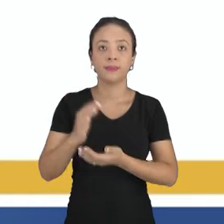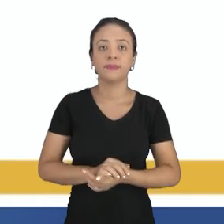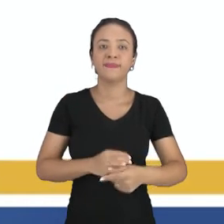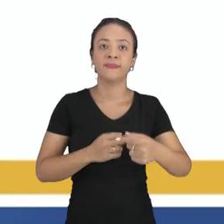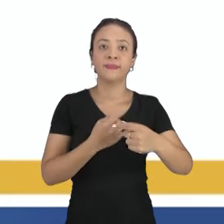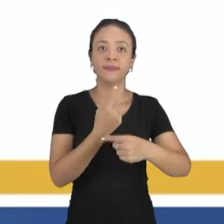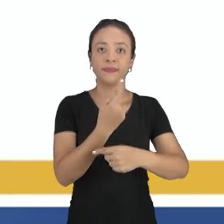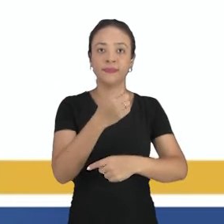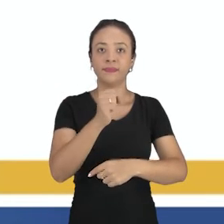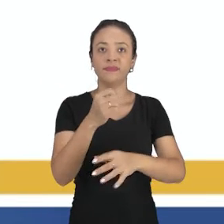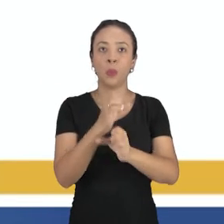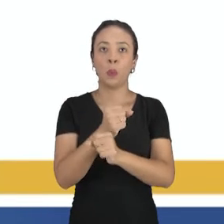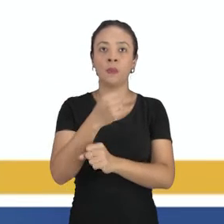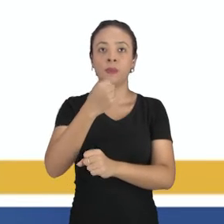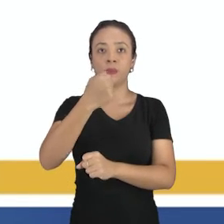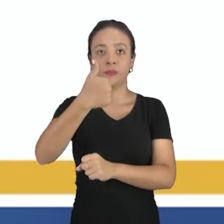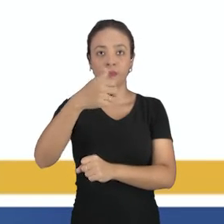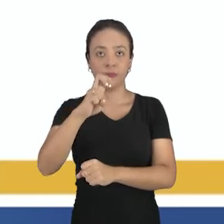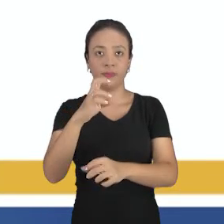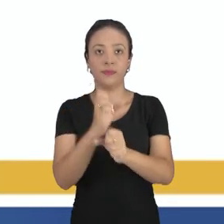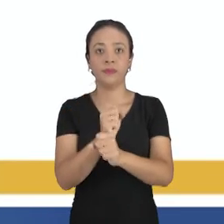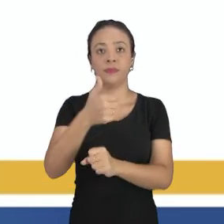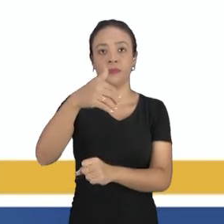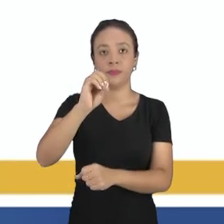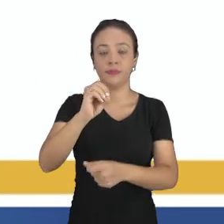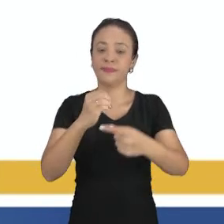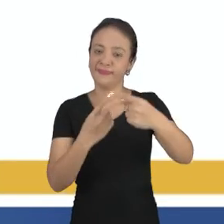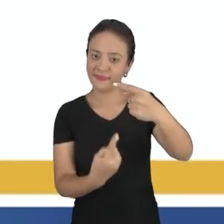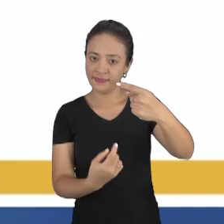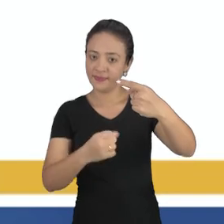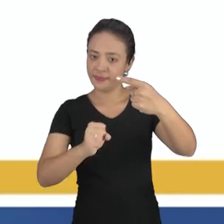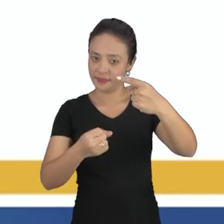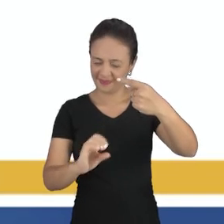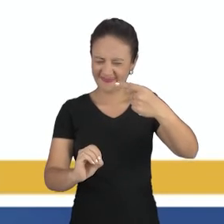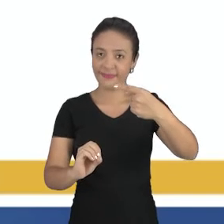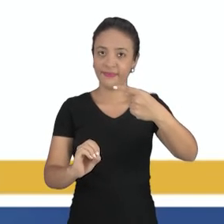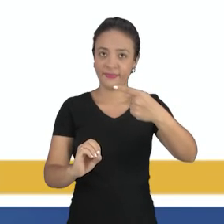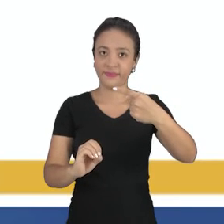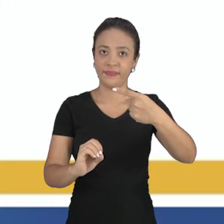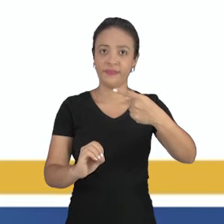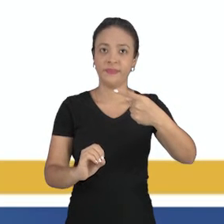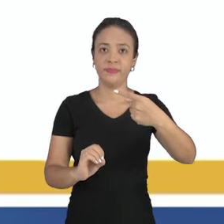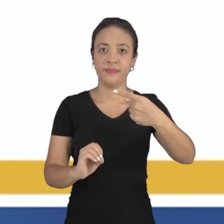18 mais 15 mais 10 sobre 180